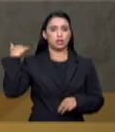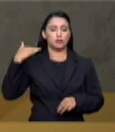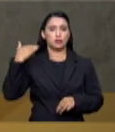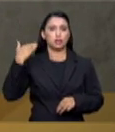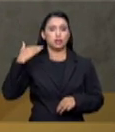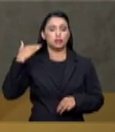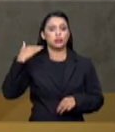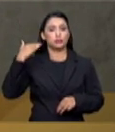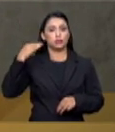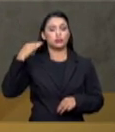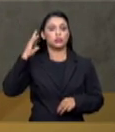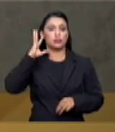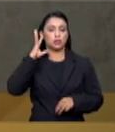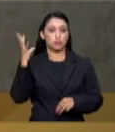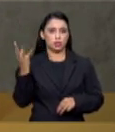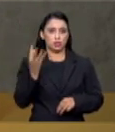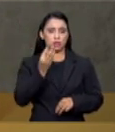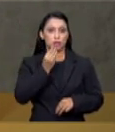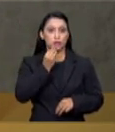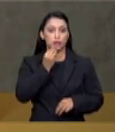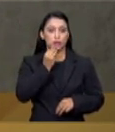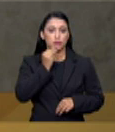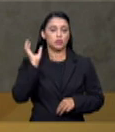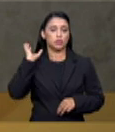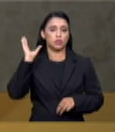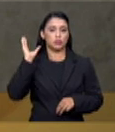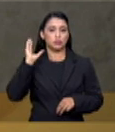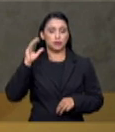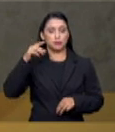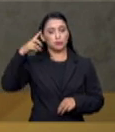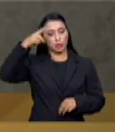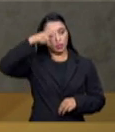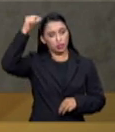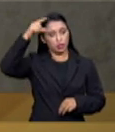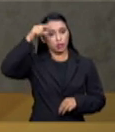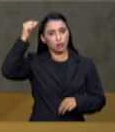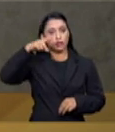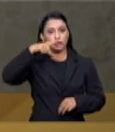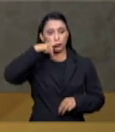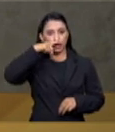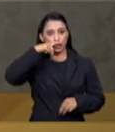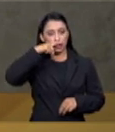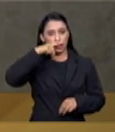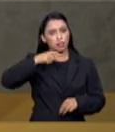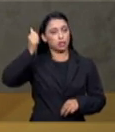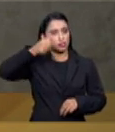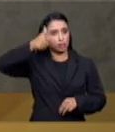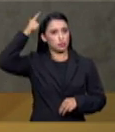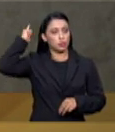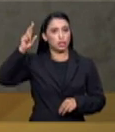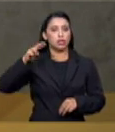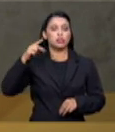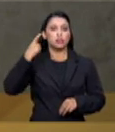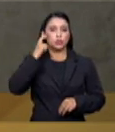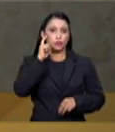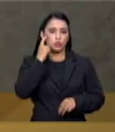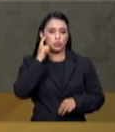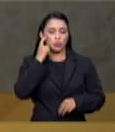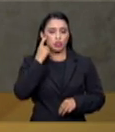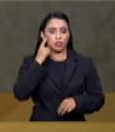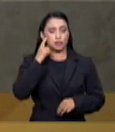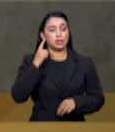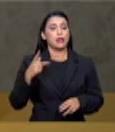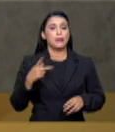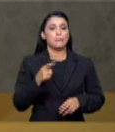Dias Toffoli, Rosa Weber, Roberto Barroso, Edson Fachin, Alexandre de Moraes e Nunes Marques. Procurador-Geral da República, Dr.